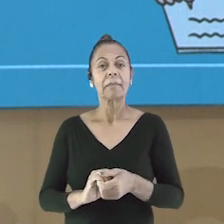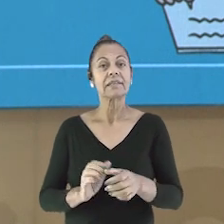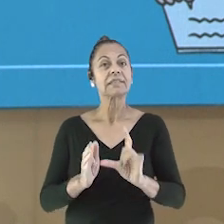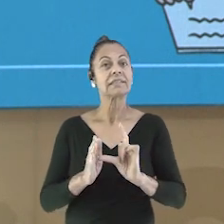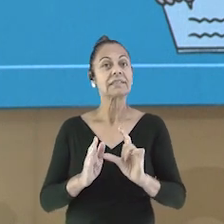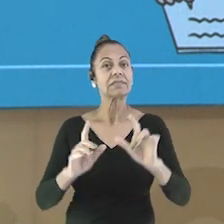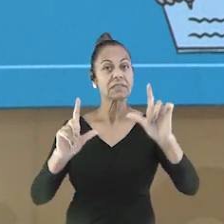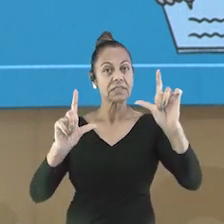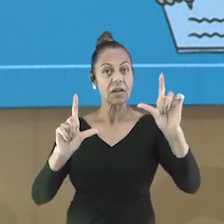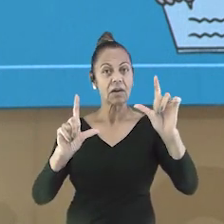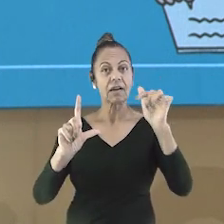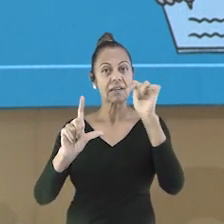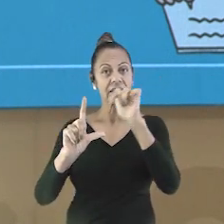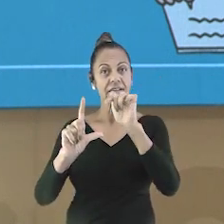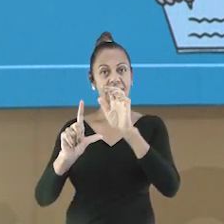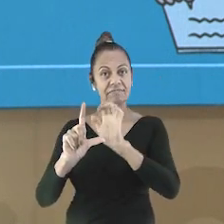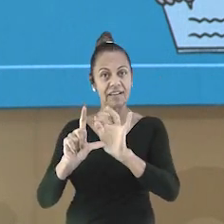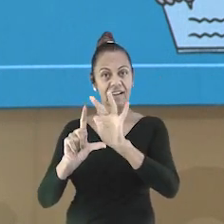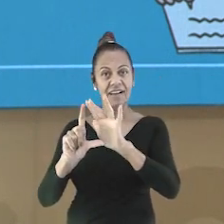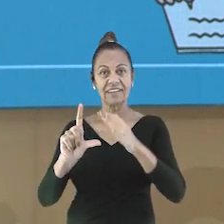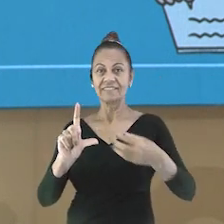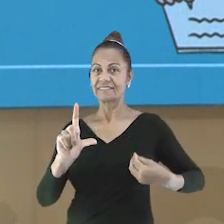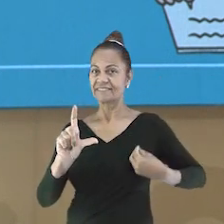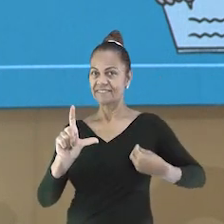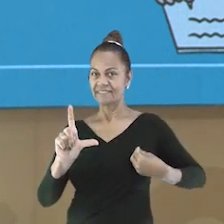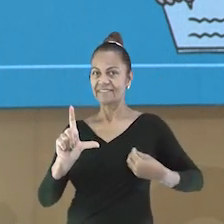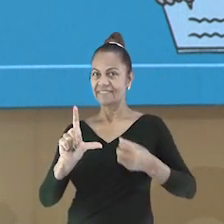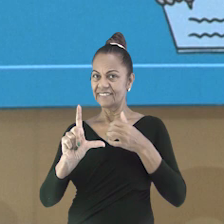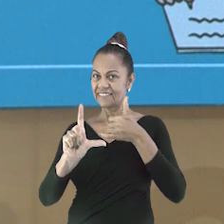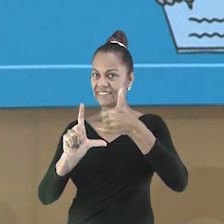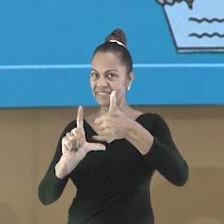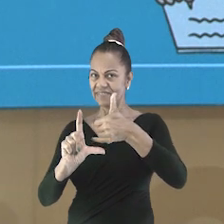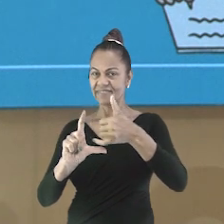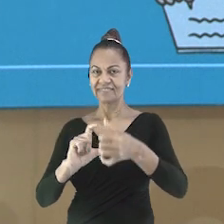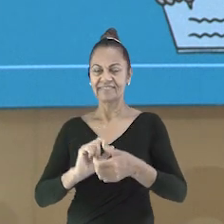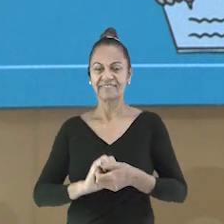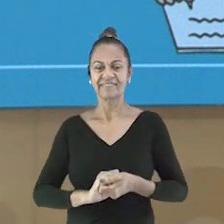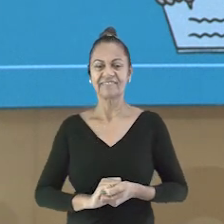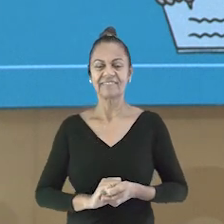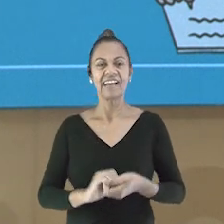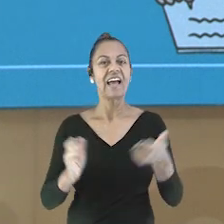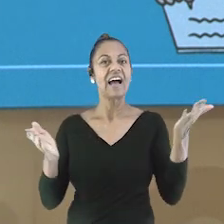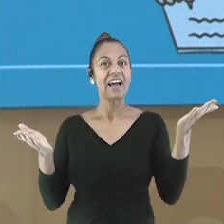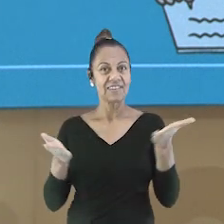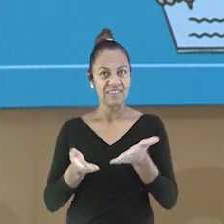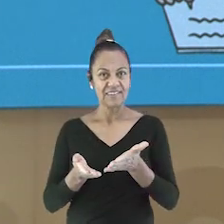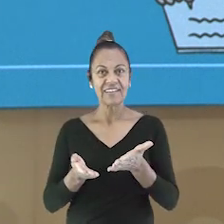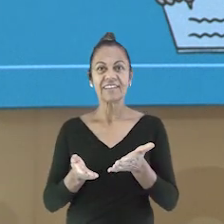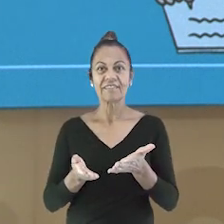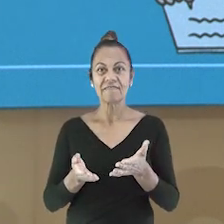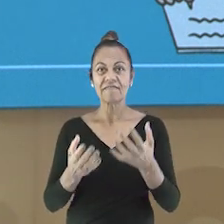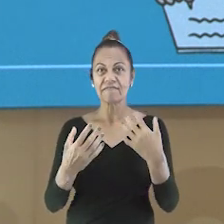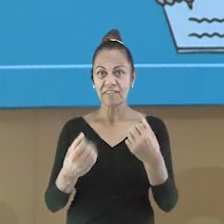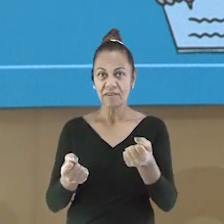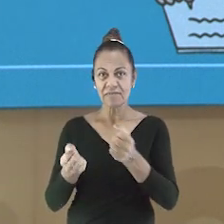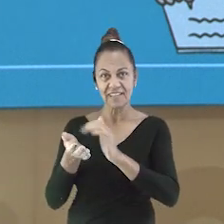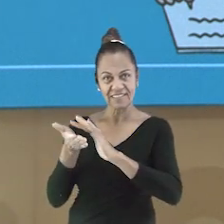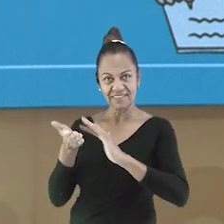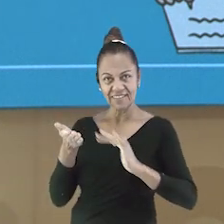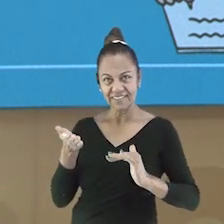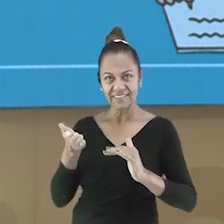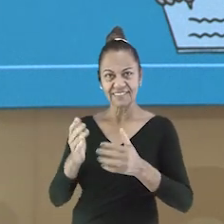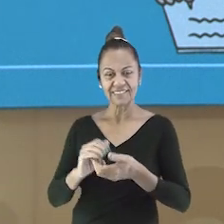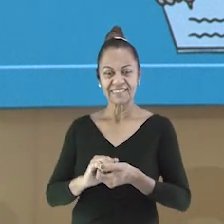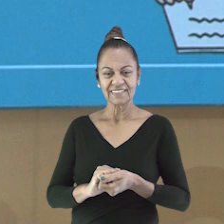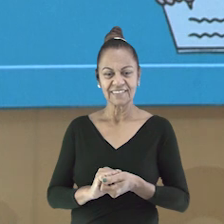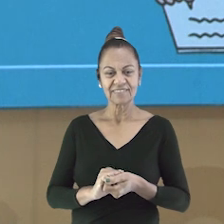de começarmos, já marcou a sua presença na aula de hoje? Se ainda não, aponte o seu celular para o QR Code que aparece na sua